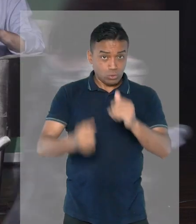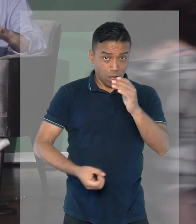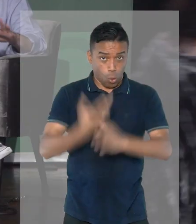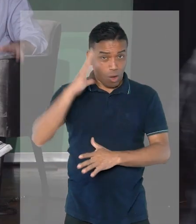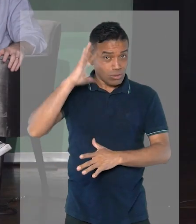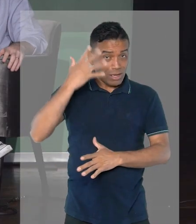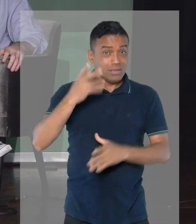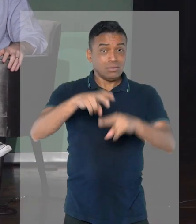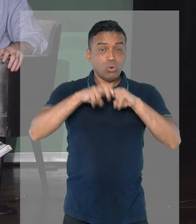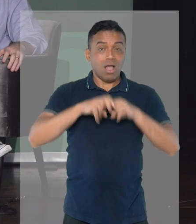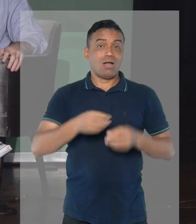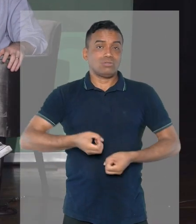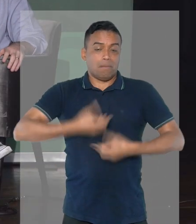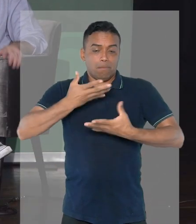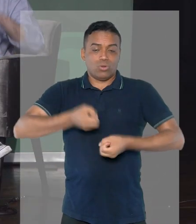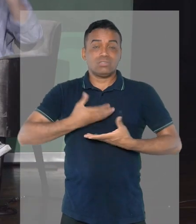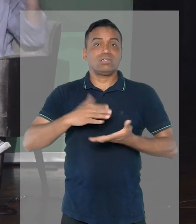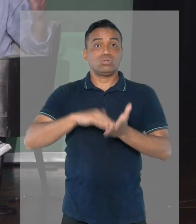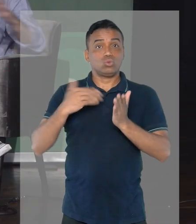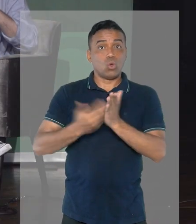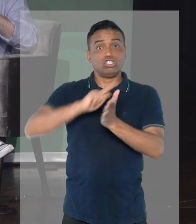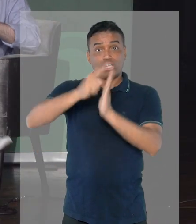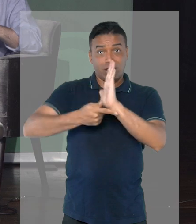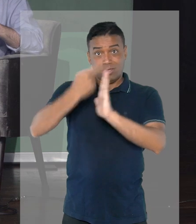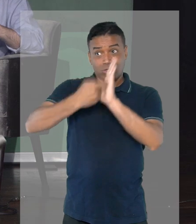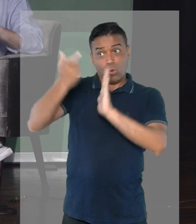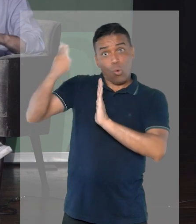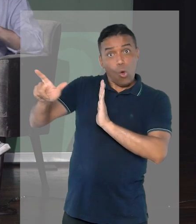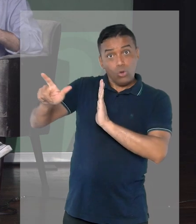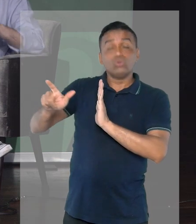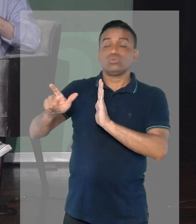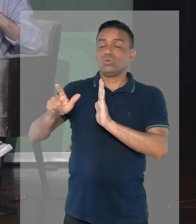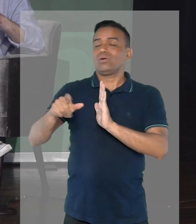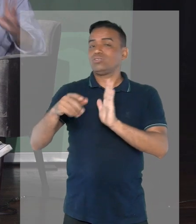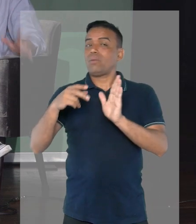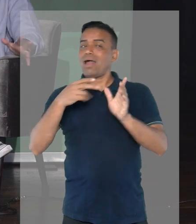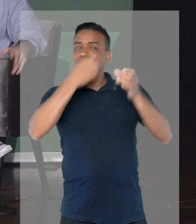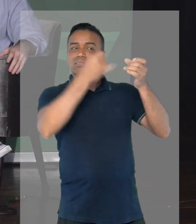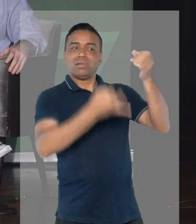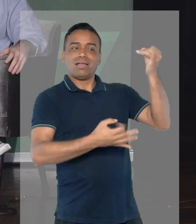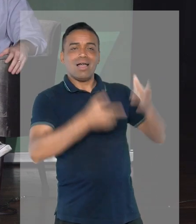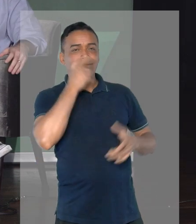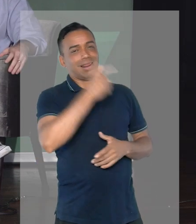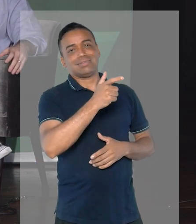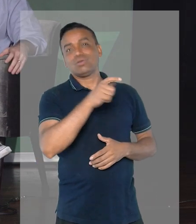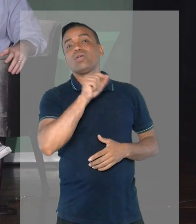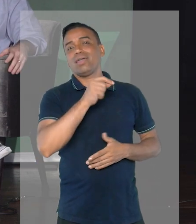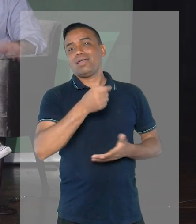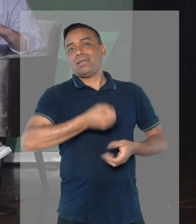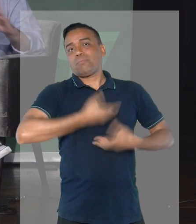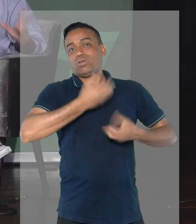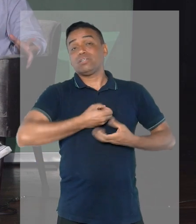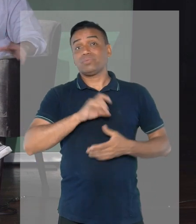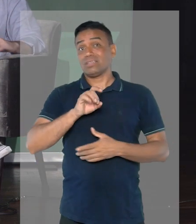causa da poesia, sabe, assim. Todo o resto existe para dar conta da poesia que me interessa, assim.